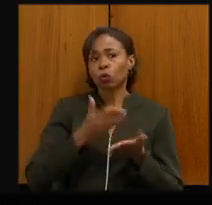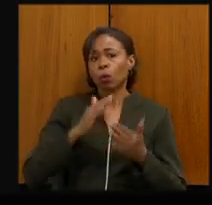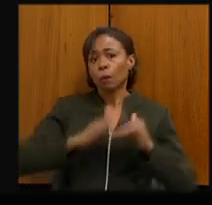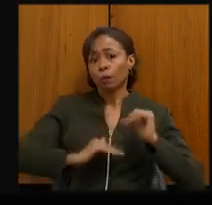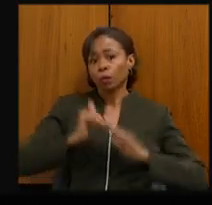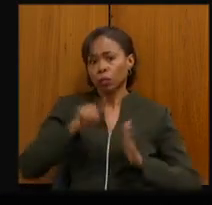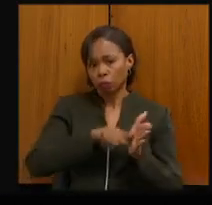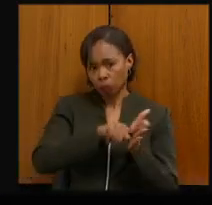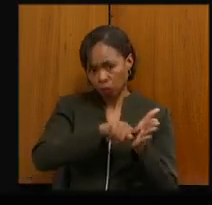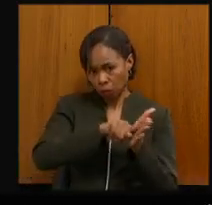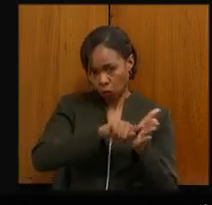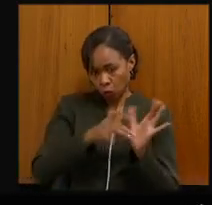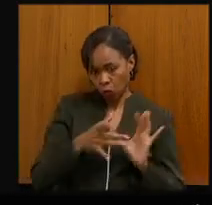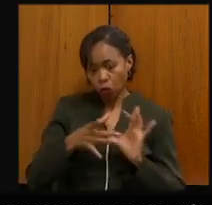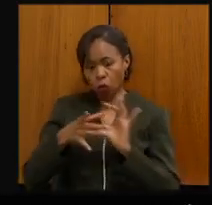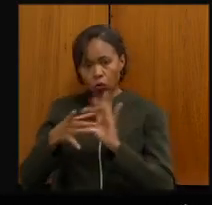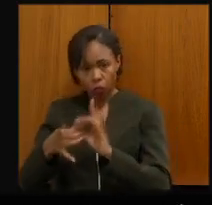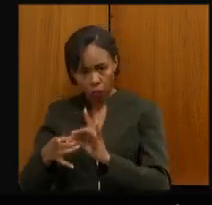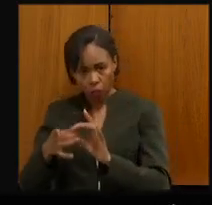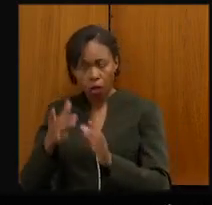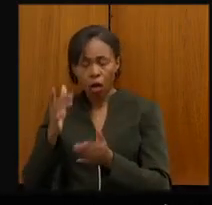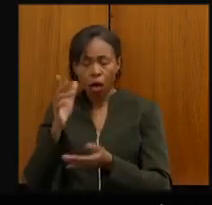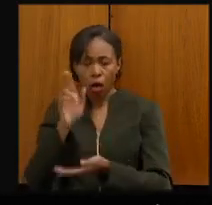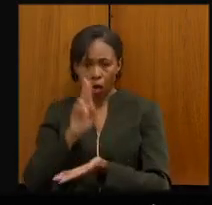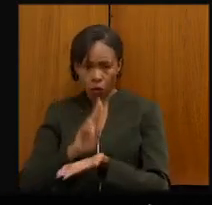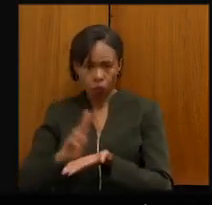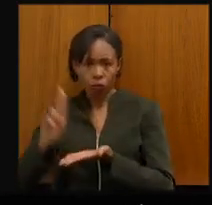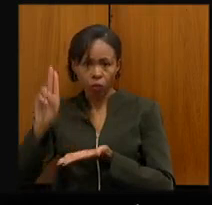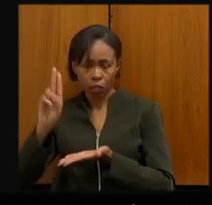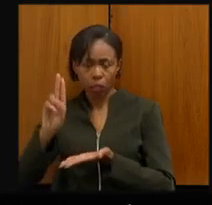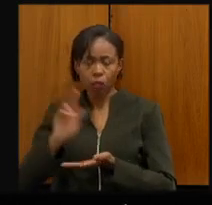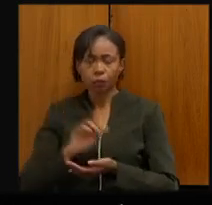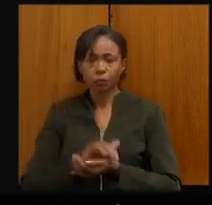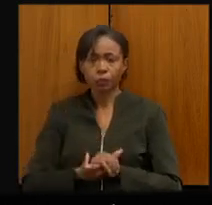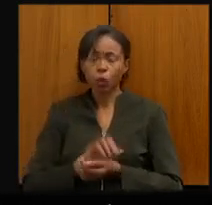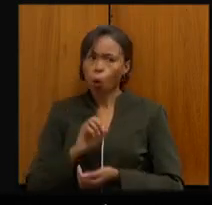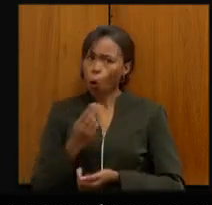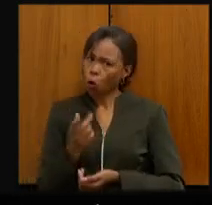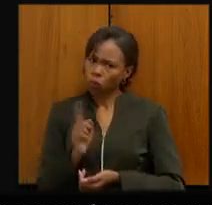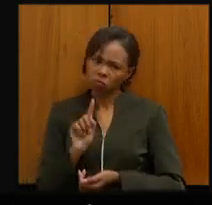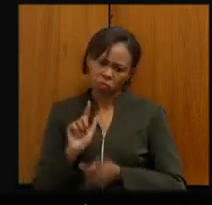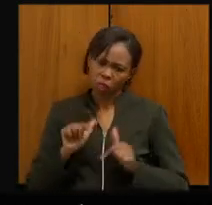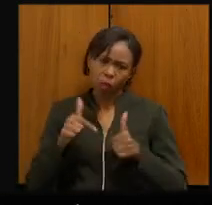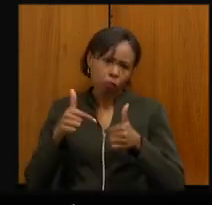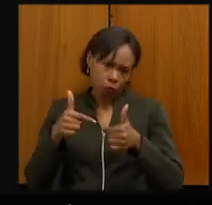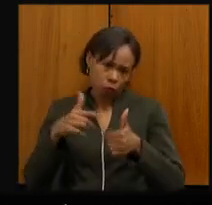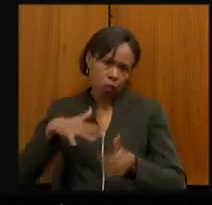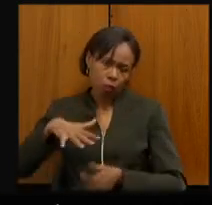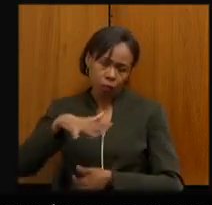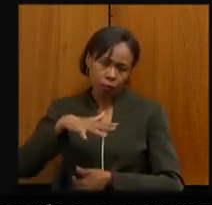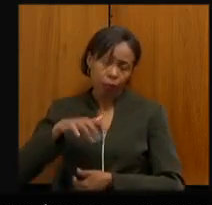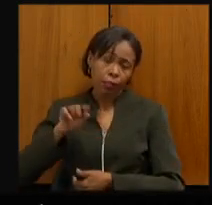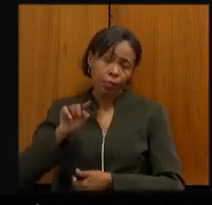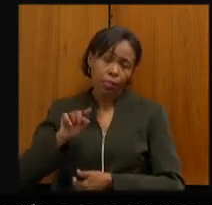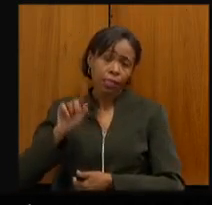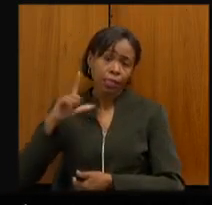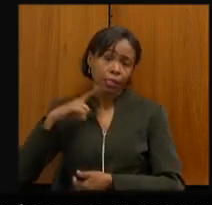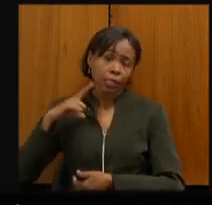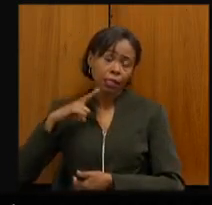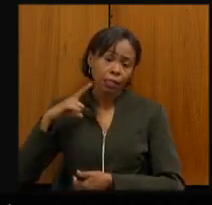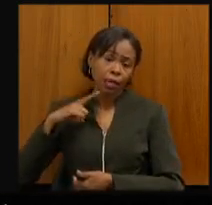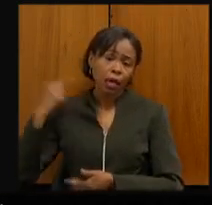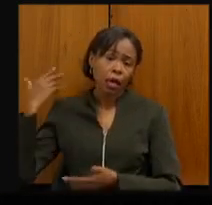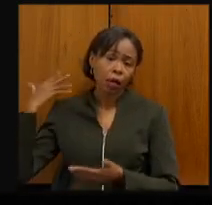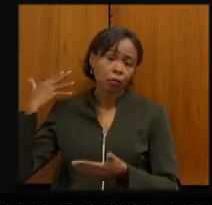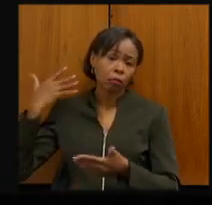aos 18 mas que atuam na região e que tem então uma trajetória né é digitar